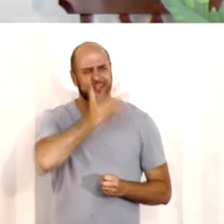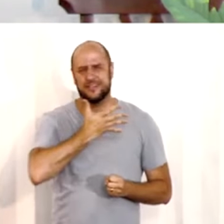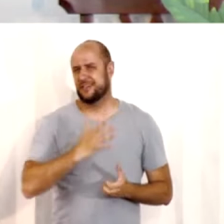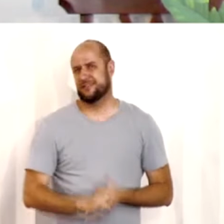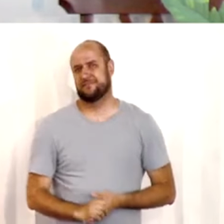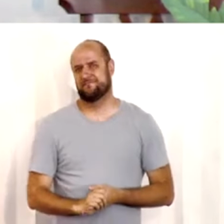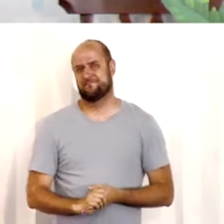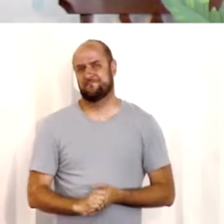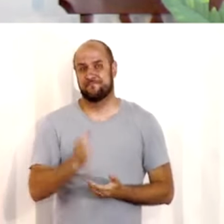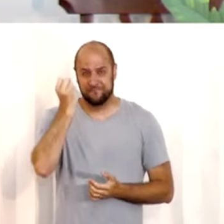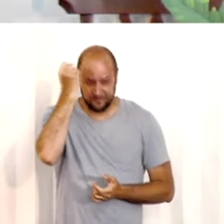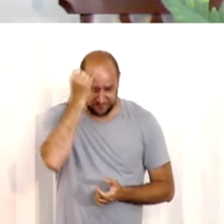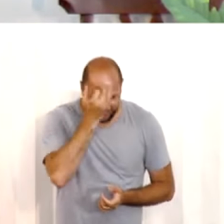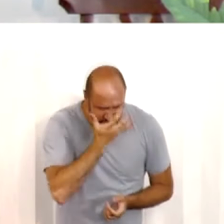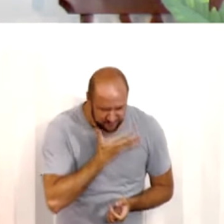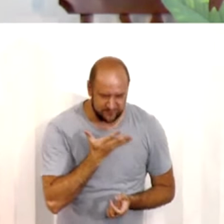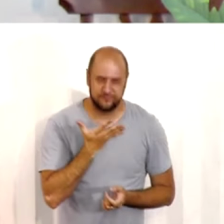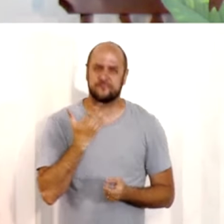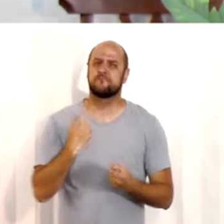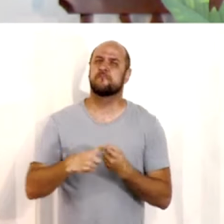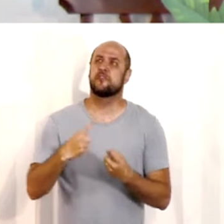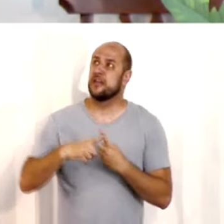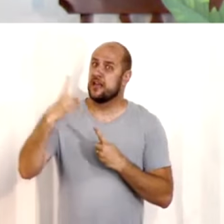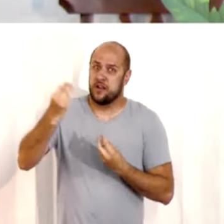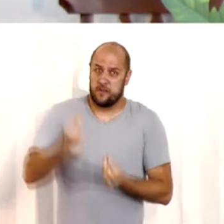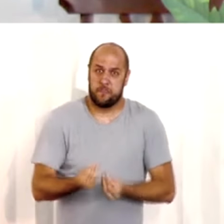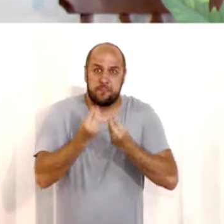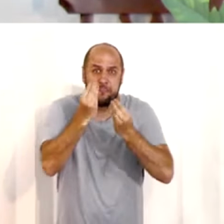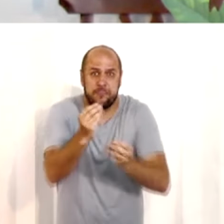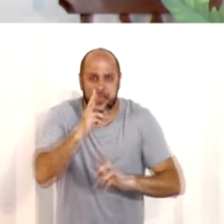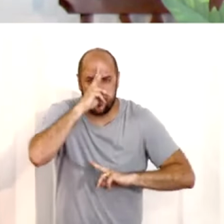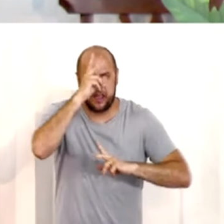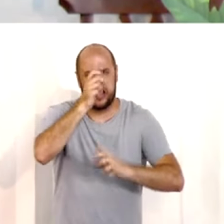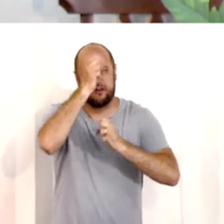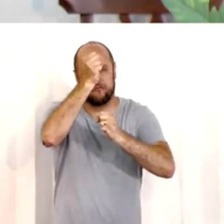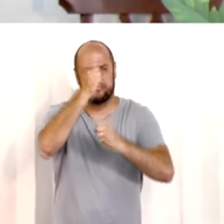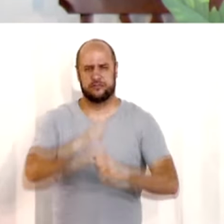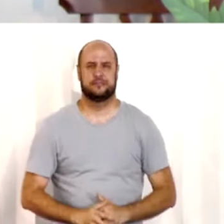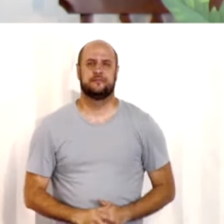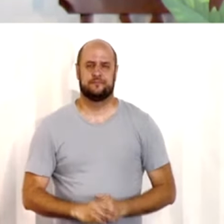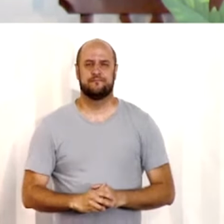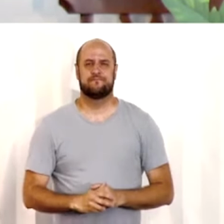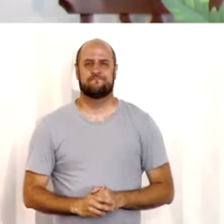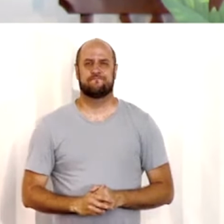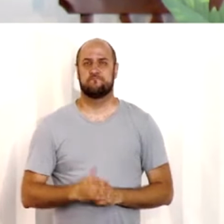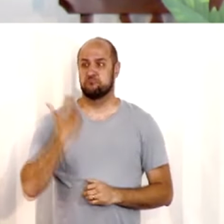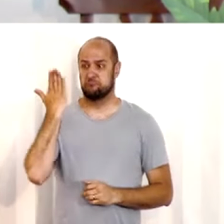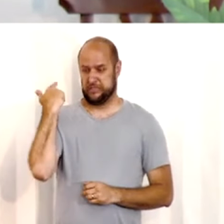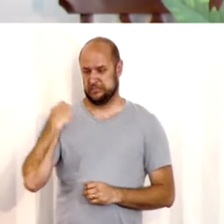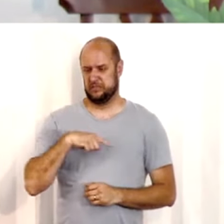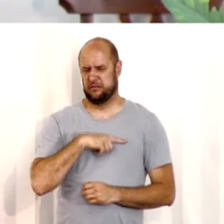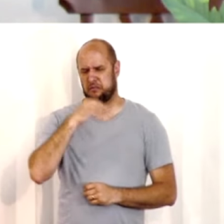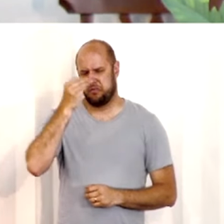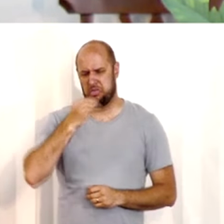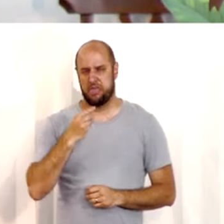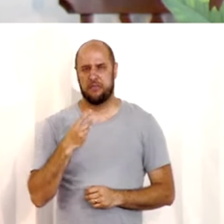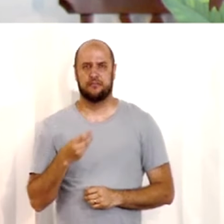Isso é graça porque Ele nos faz fortes, ainda que nós sejamos tão fracos, não é? Veja como é importante